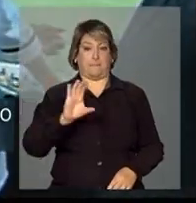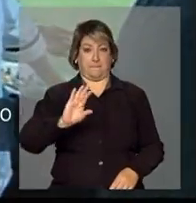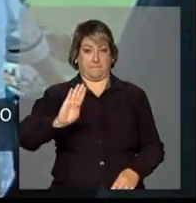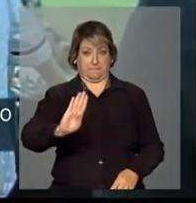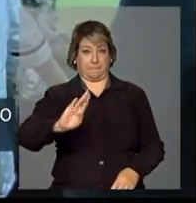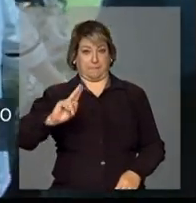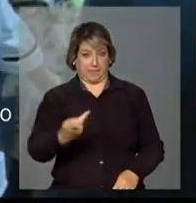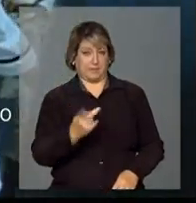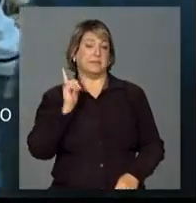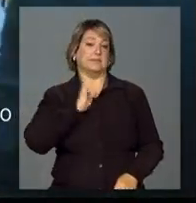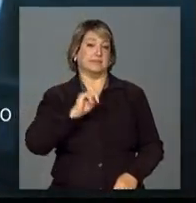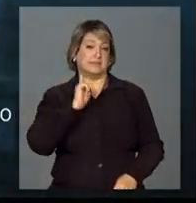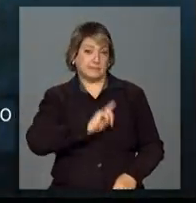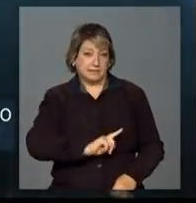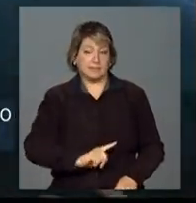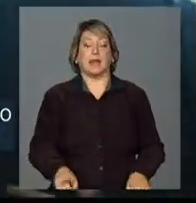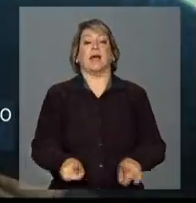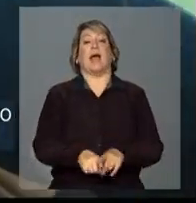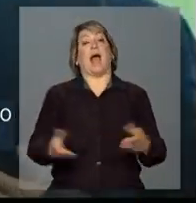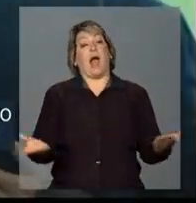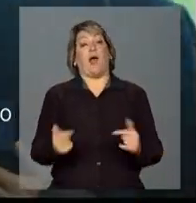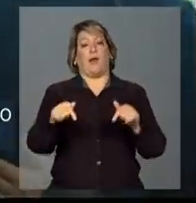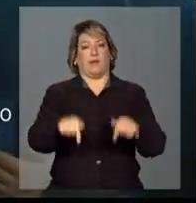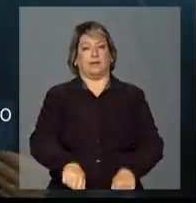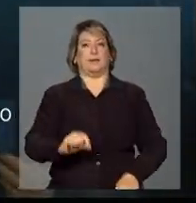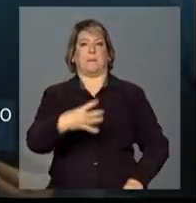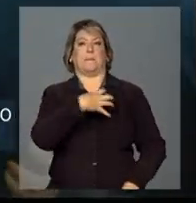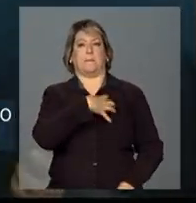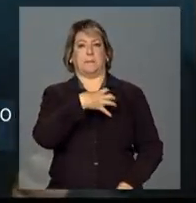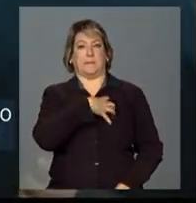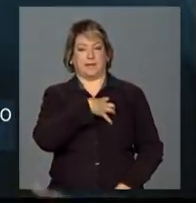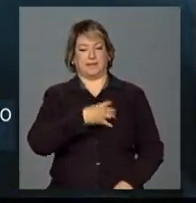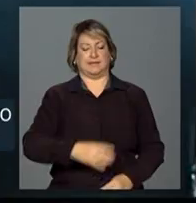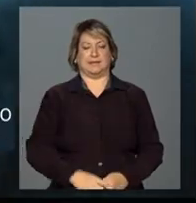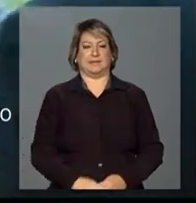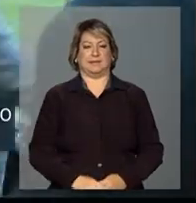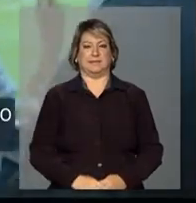inauguração aí do Fonte Nova.